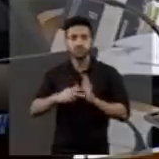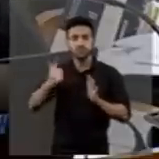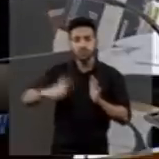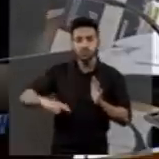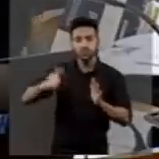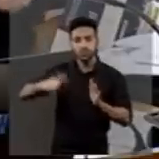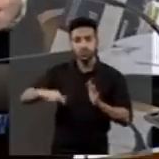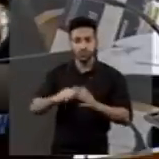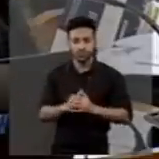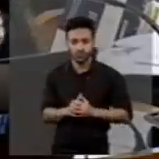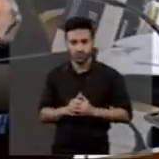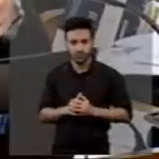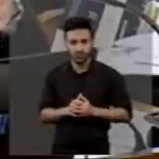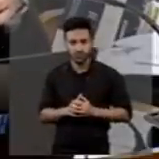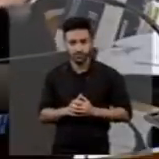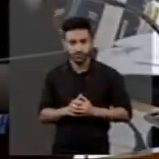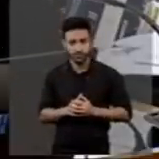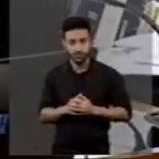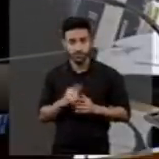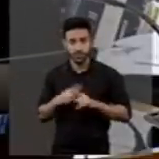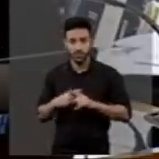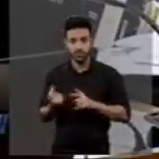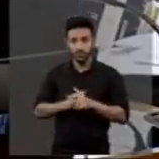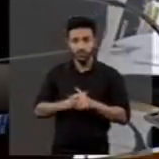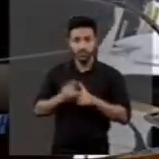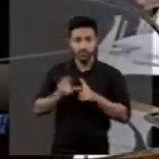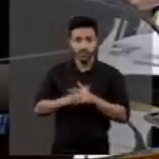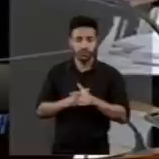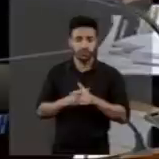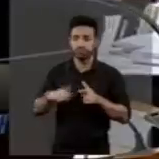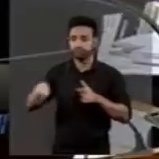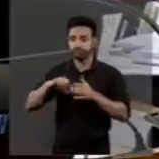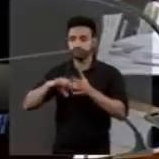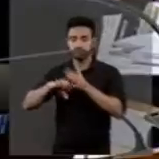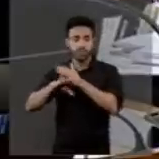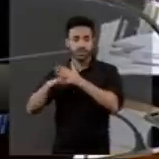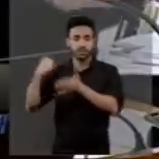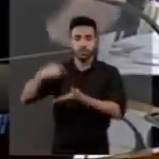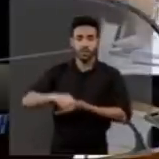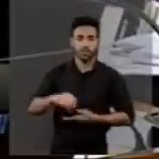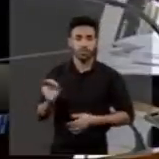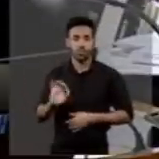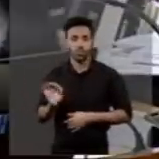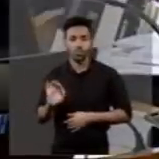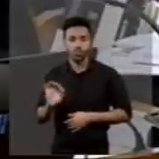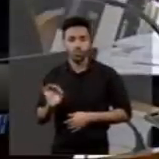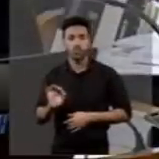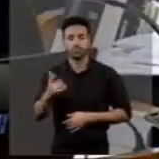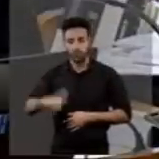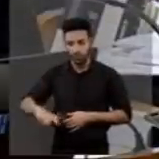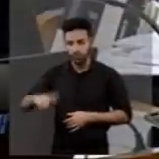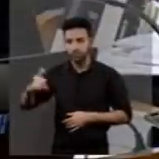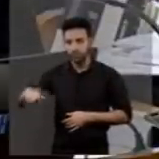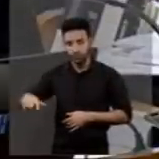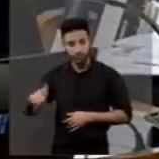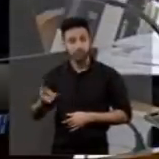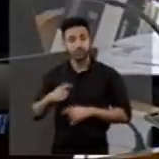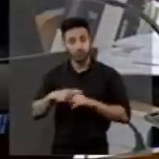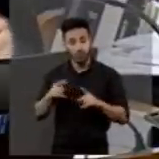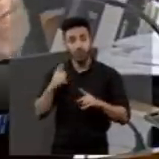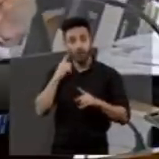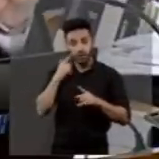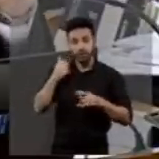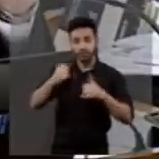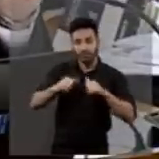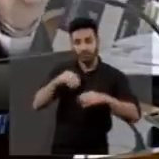por parte da União ou de débitos do contribuinte, cada um sendo realizado dentro de um procedimento administrativo fiscal.